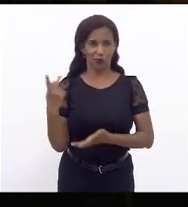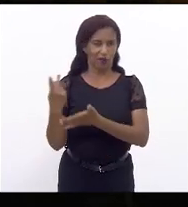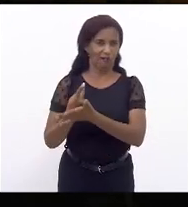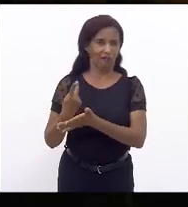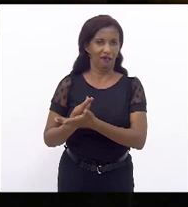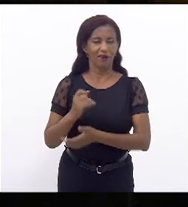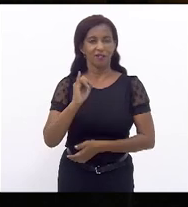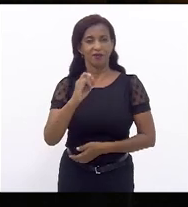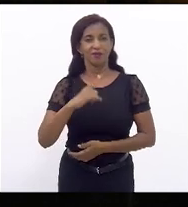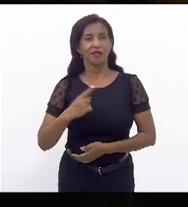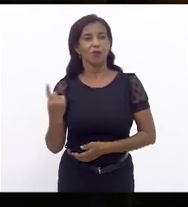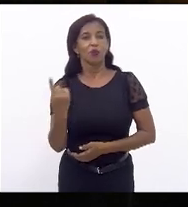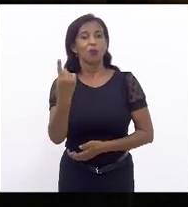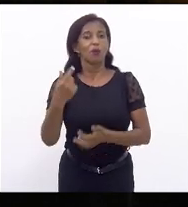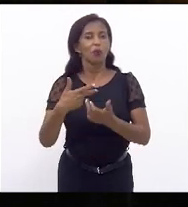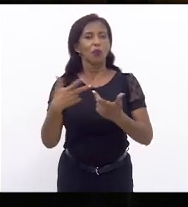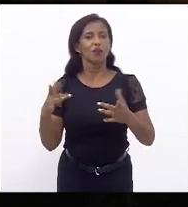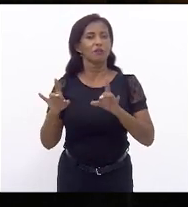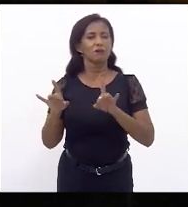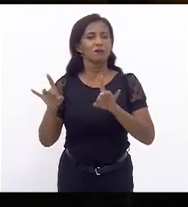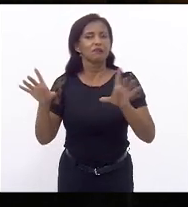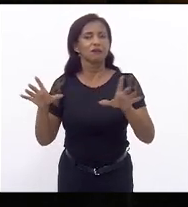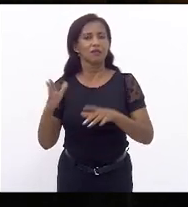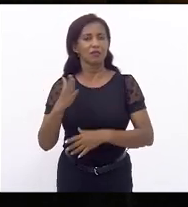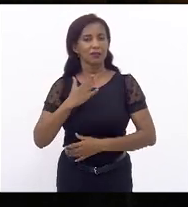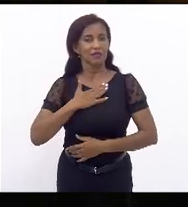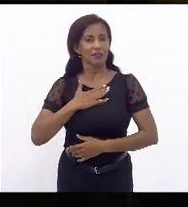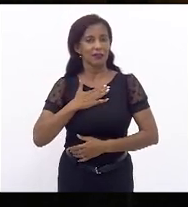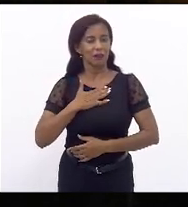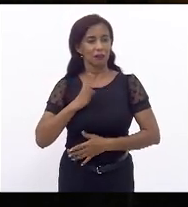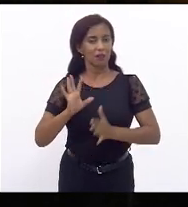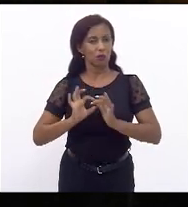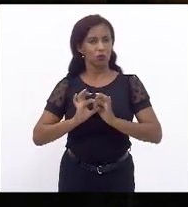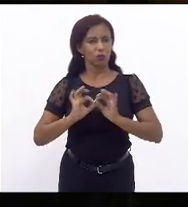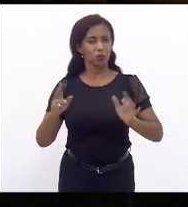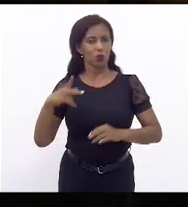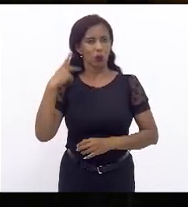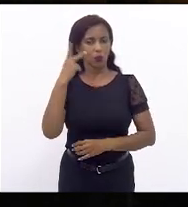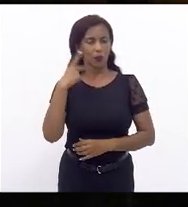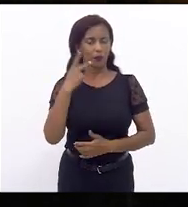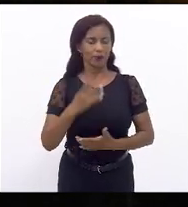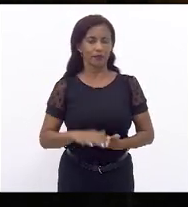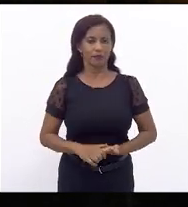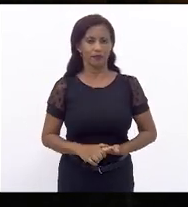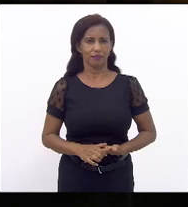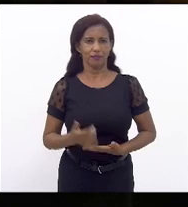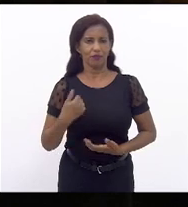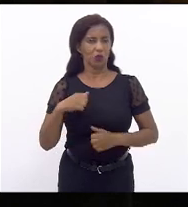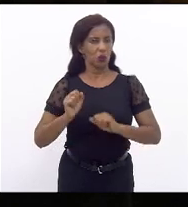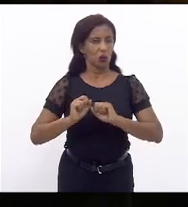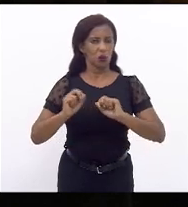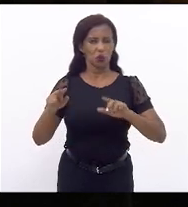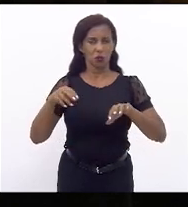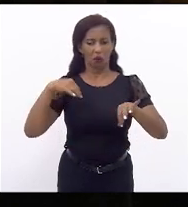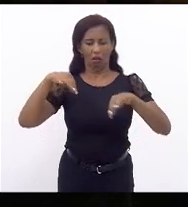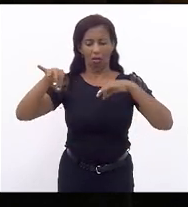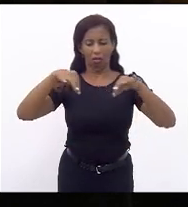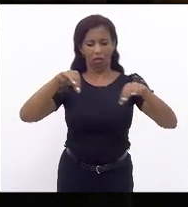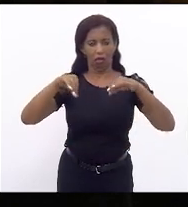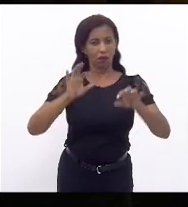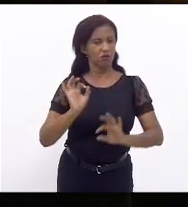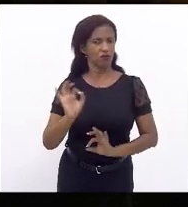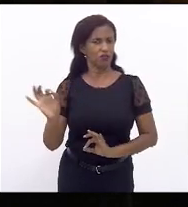se tem uma coisa que eu não abro mão, é da minha autonomia como parlamentar. Eu não sou marionete de